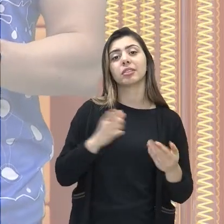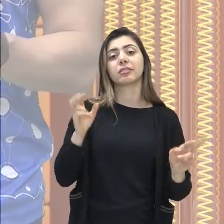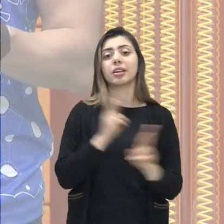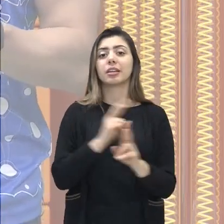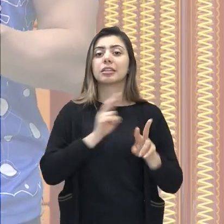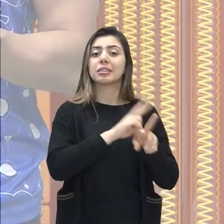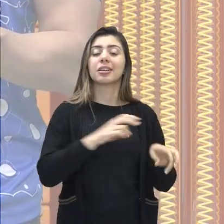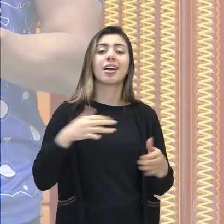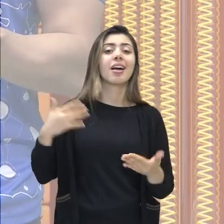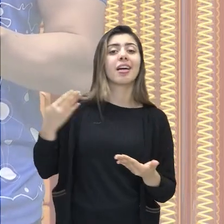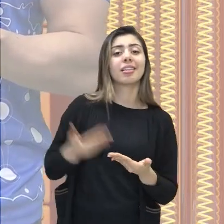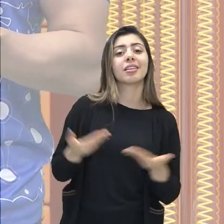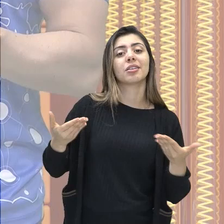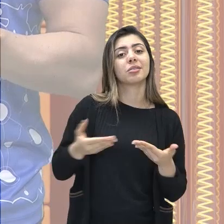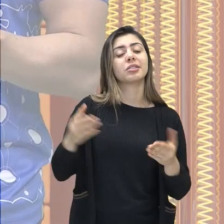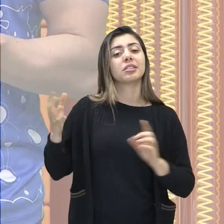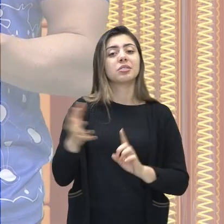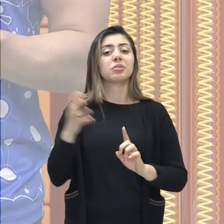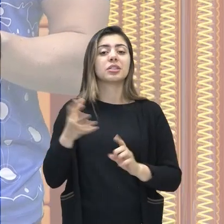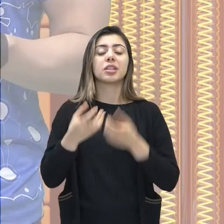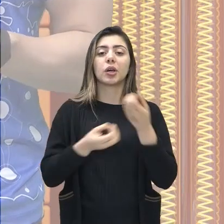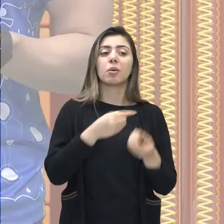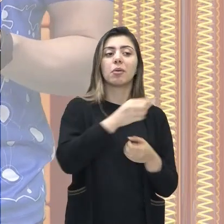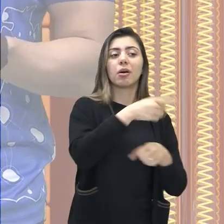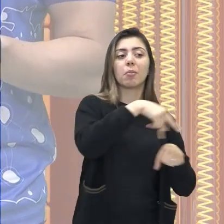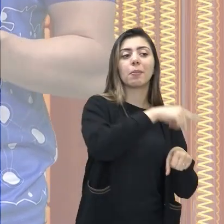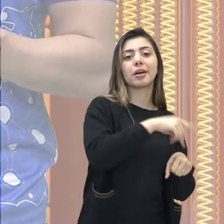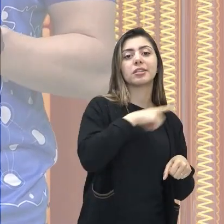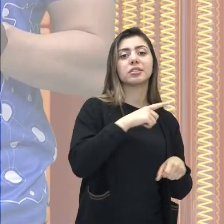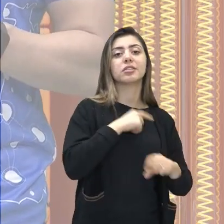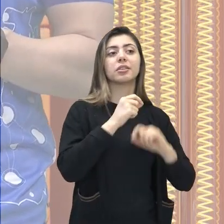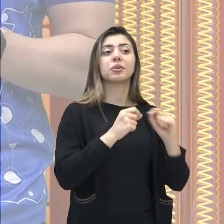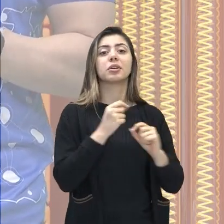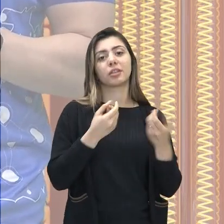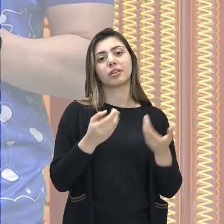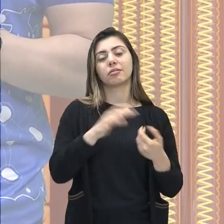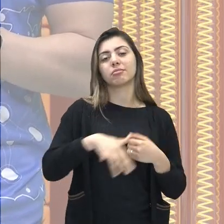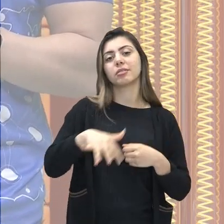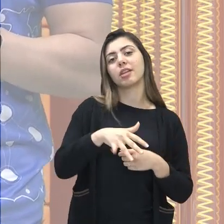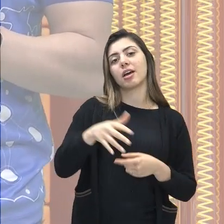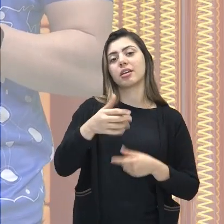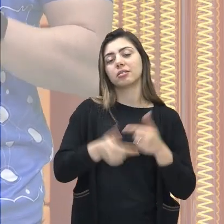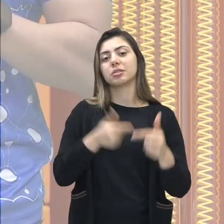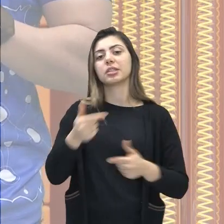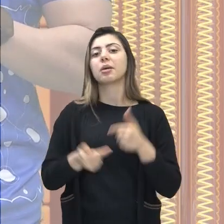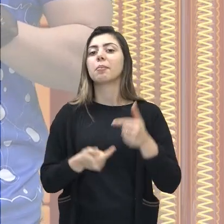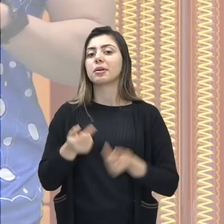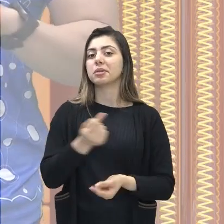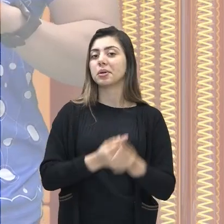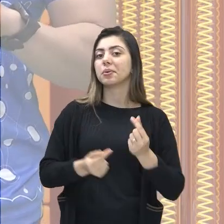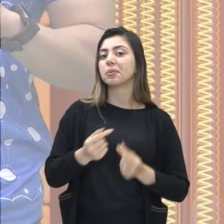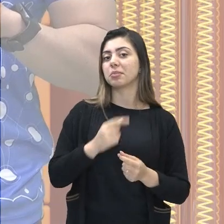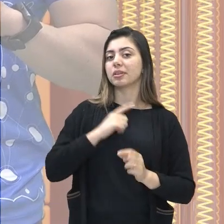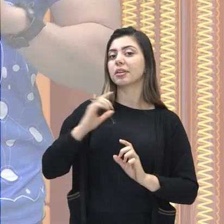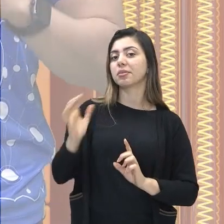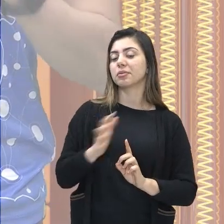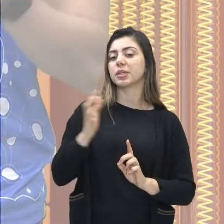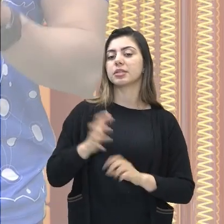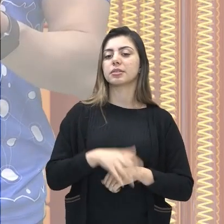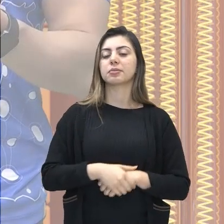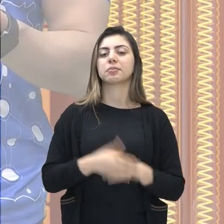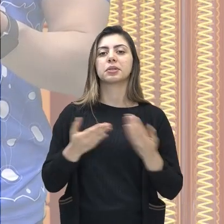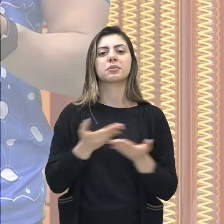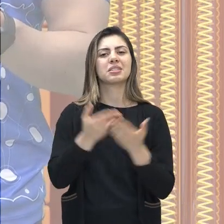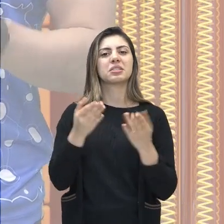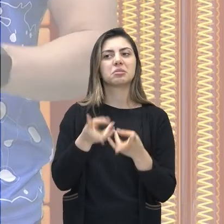interfere até hoje no que esses países produzem dentro da divisão internacional do trabalho que nós temos na atualidade, certo? Para vocês observarem o quanto